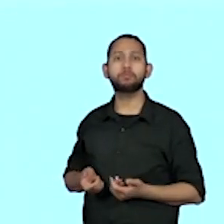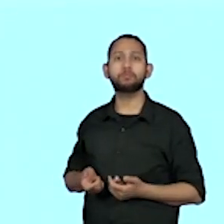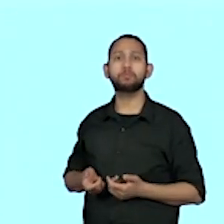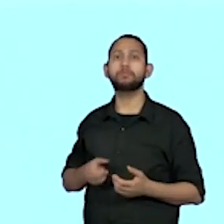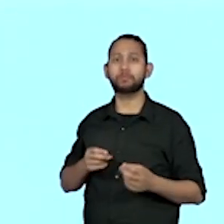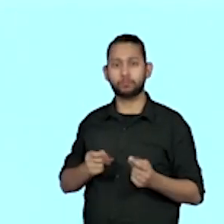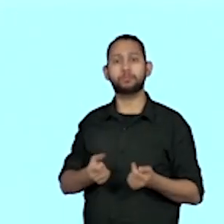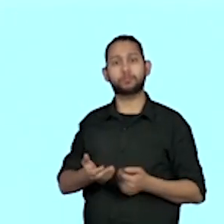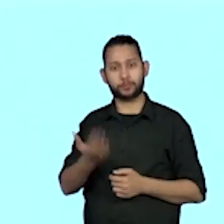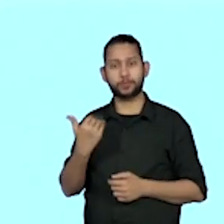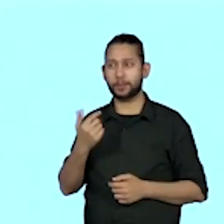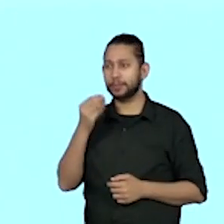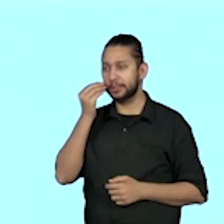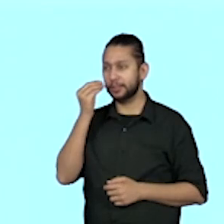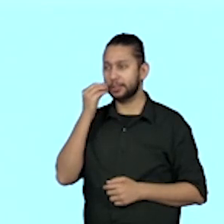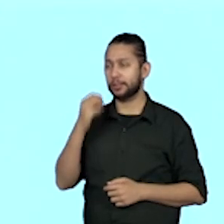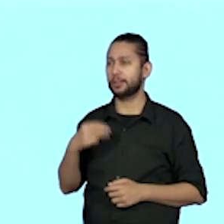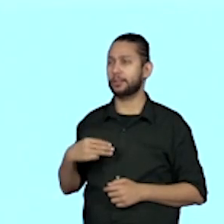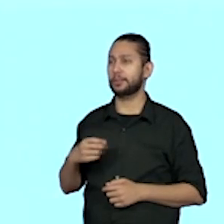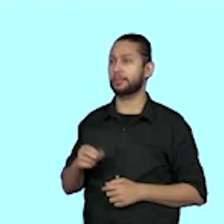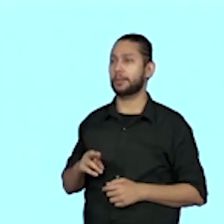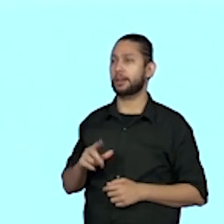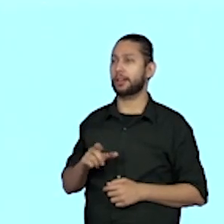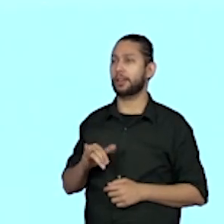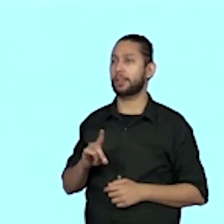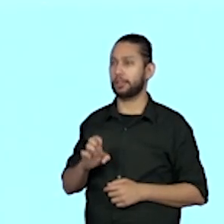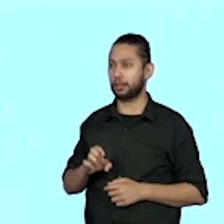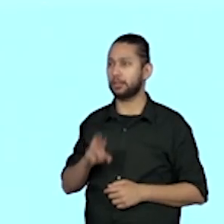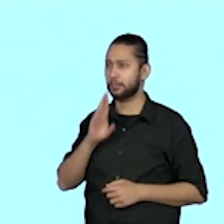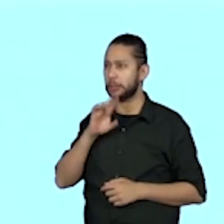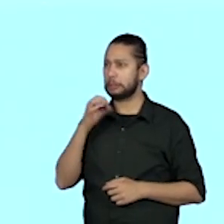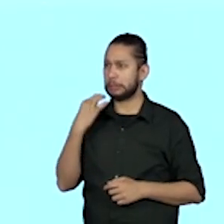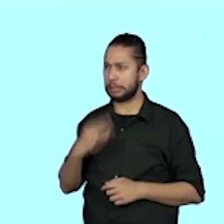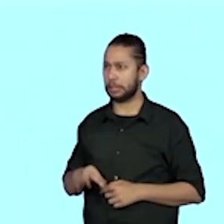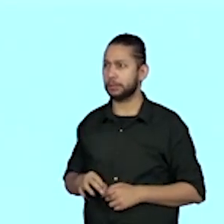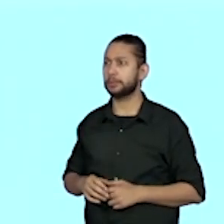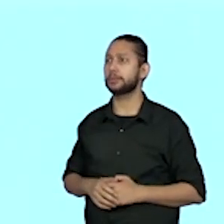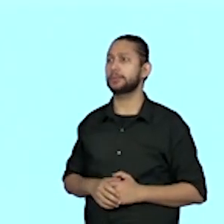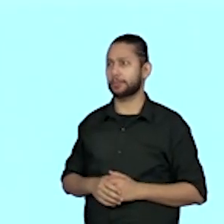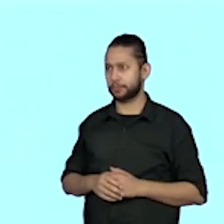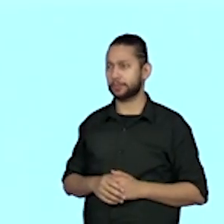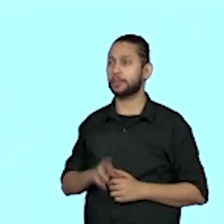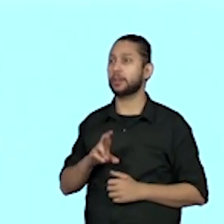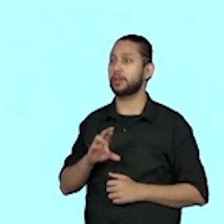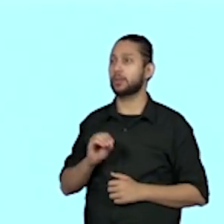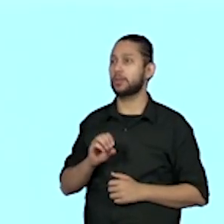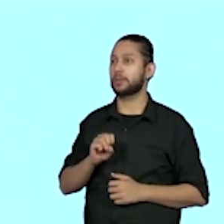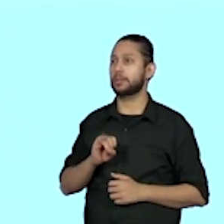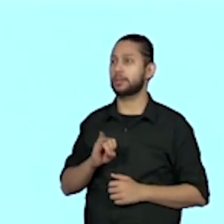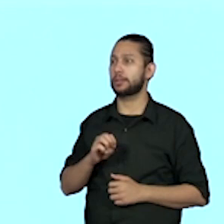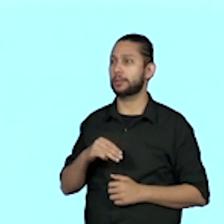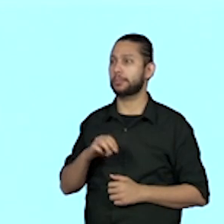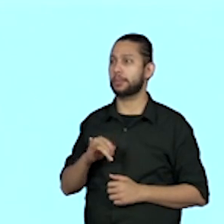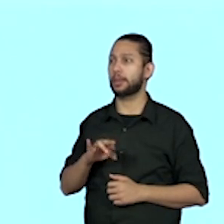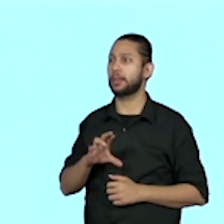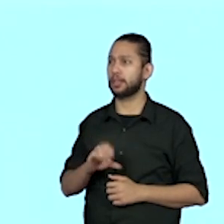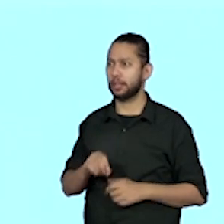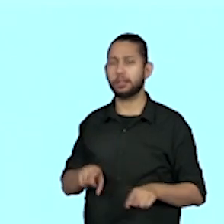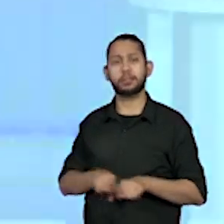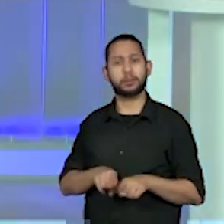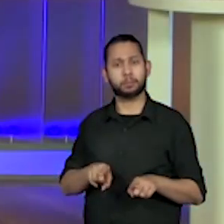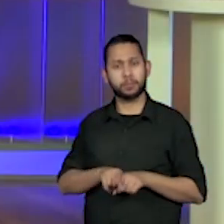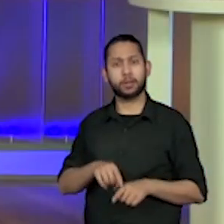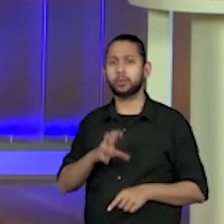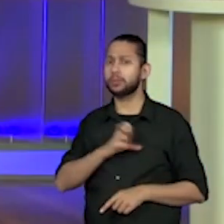E aí, pessoal? Pro Marleide já deu a resposta correta. Pro Rosimeire também. Estou adorando a participação